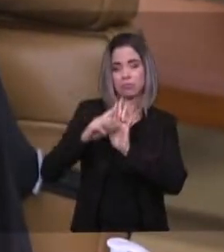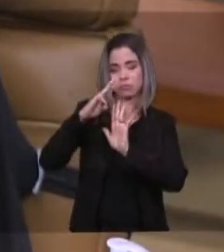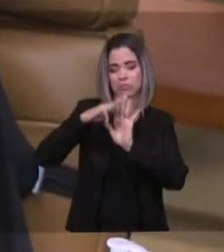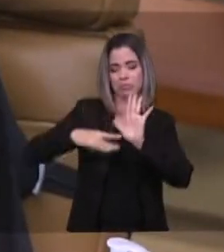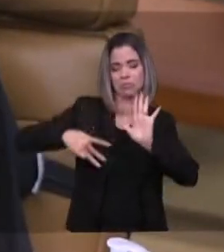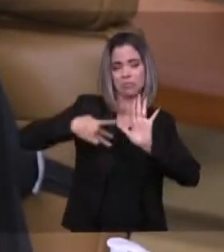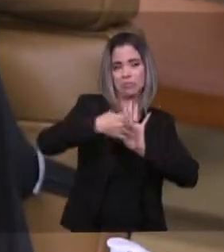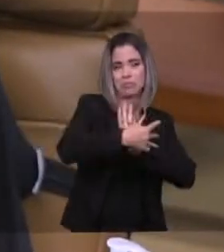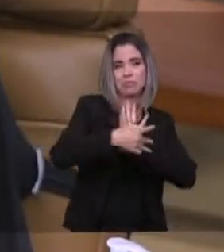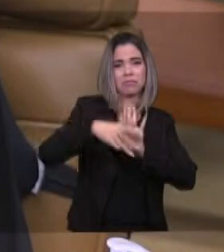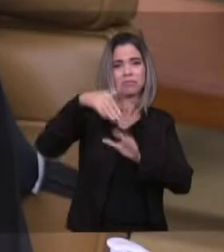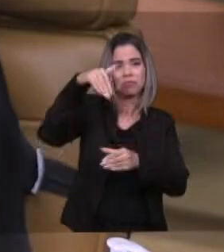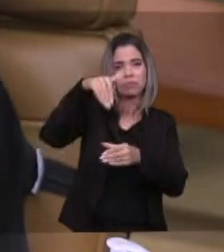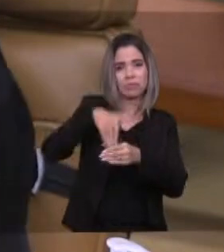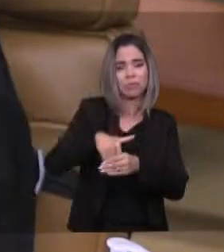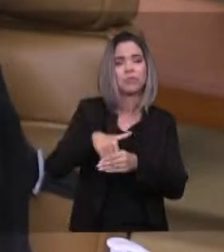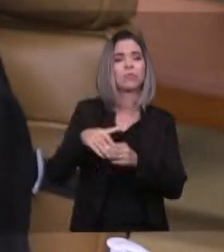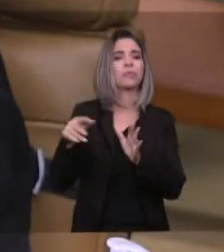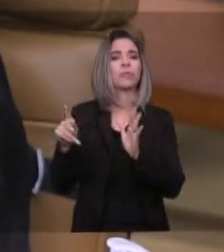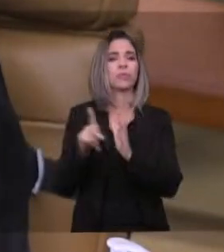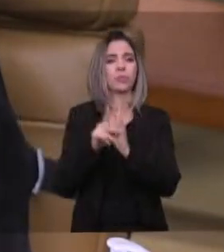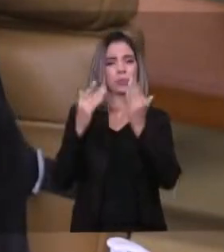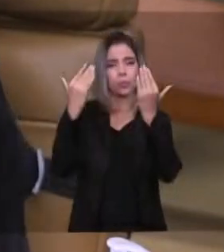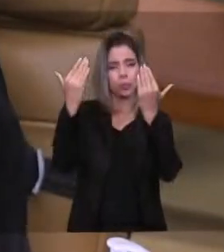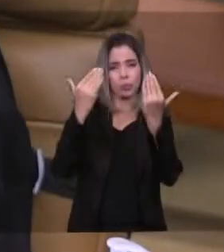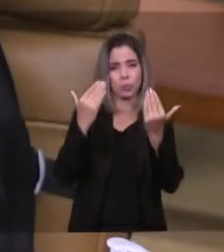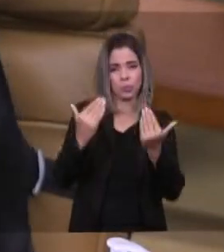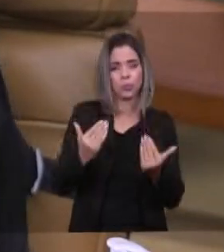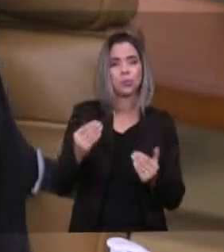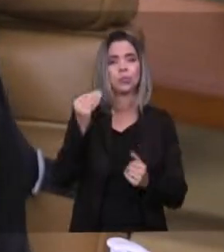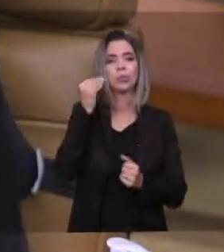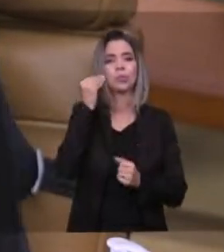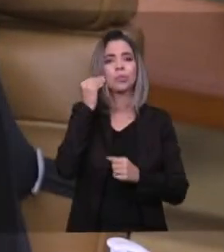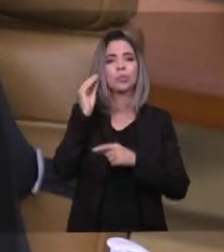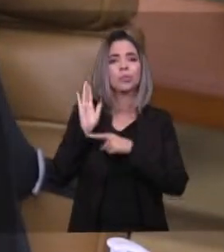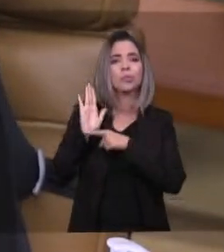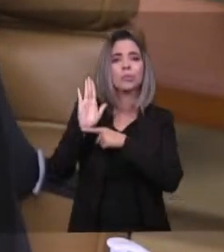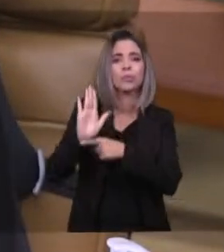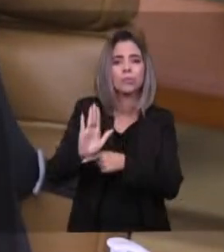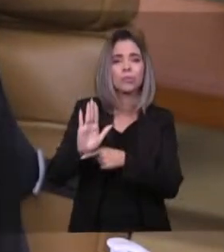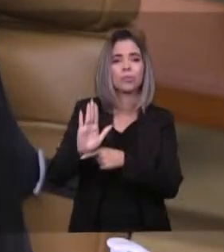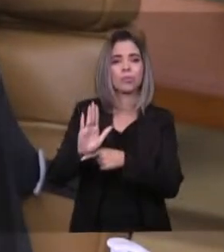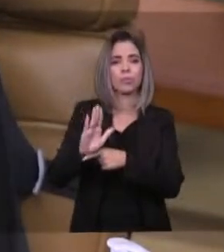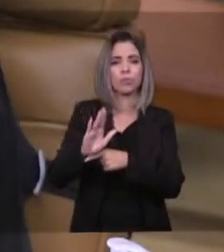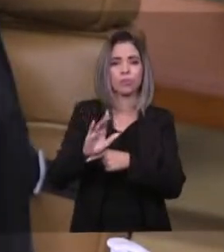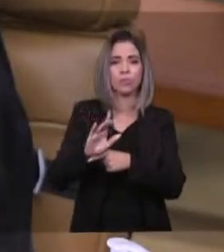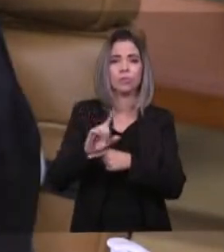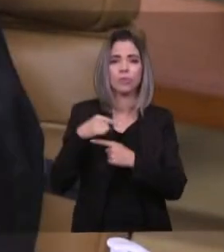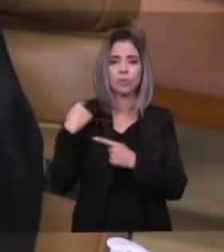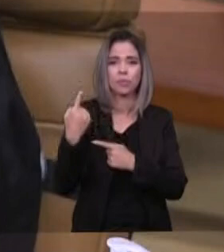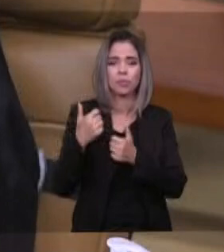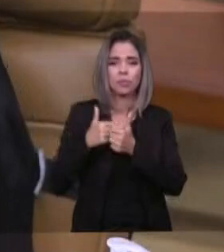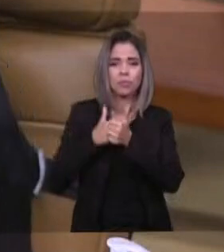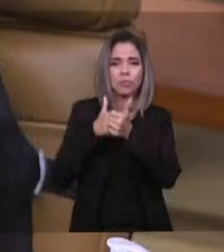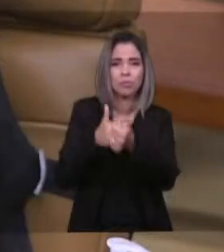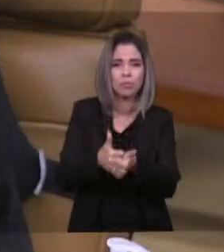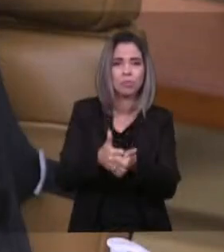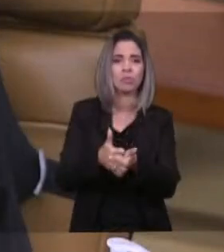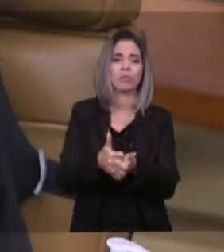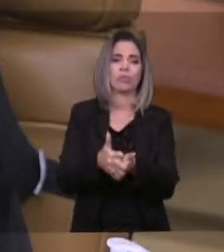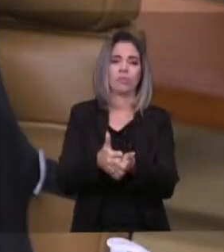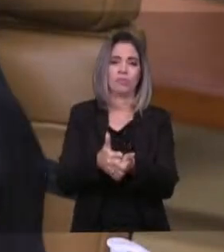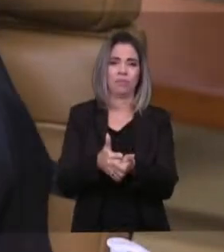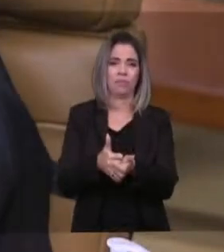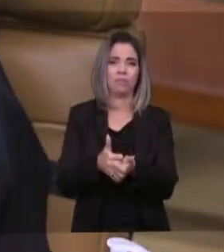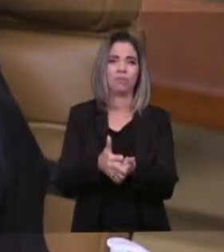dizer assim, de teses com comparativos para tentar facilitar, pelo menos, o acompanhamento por todos